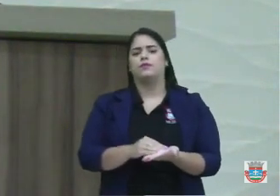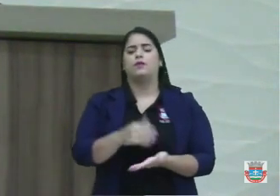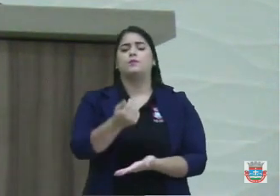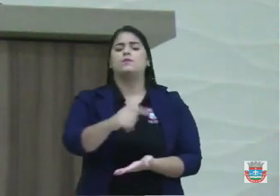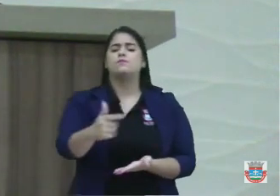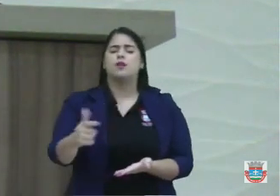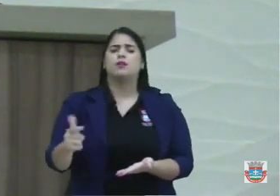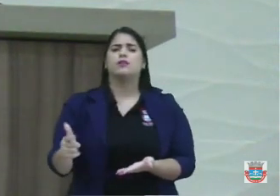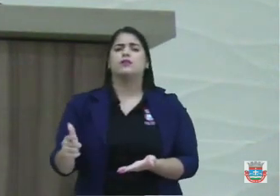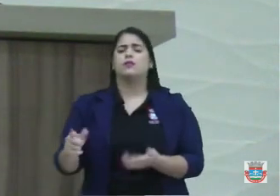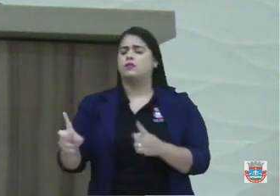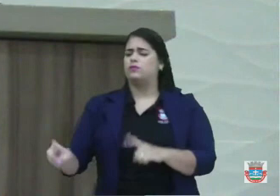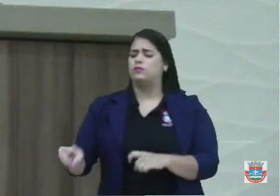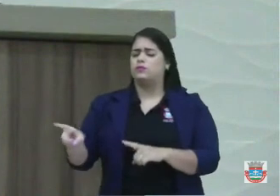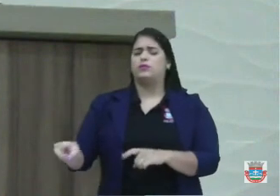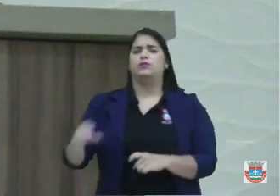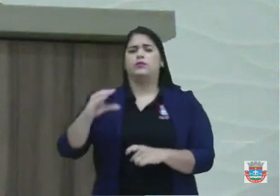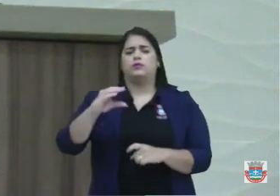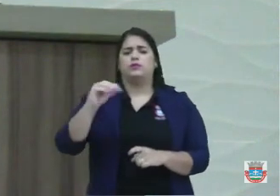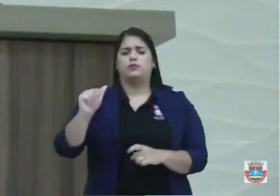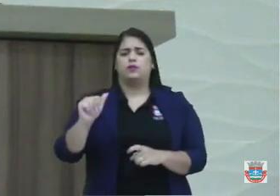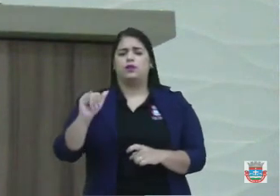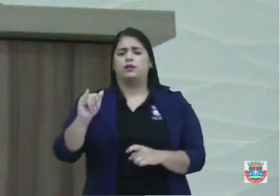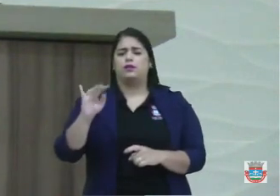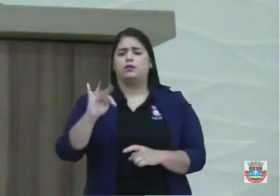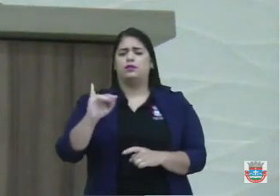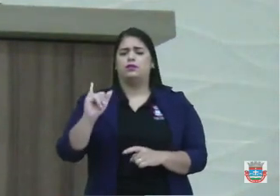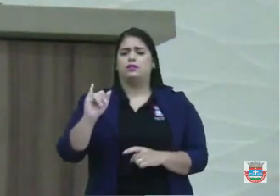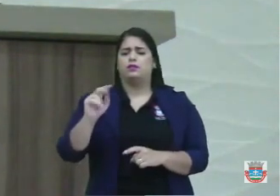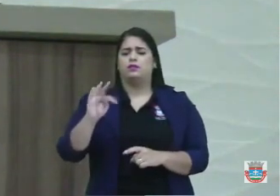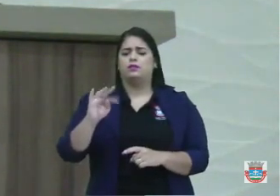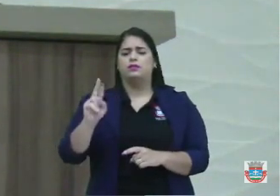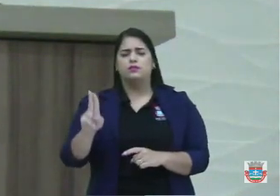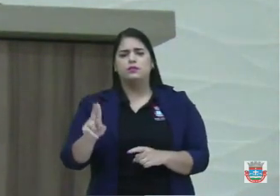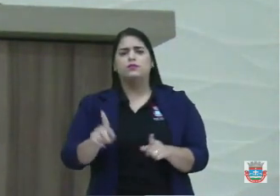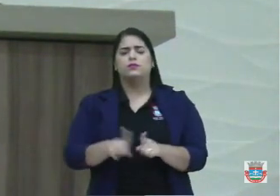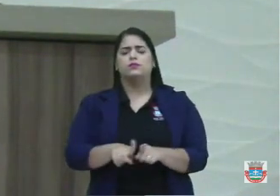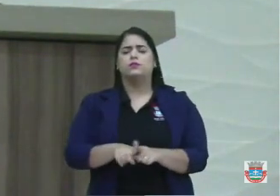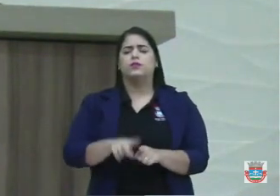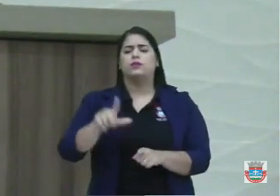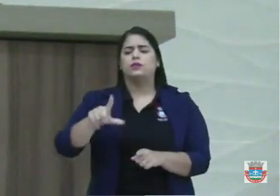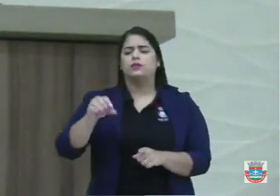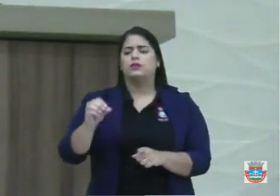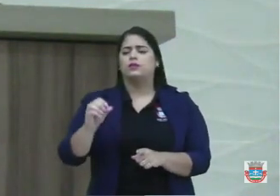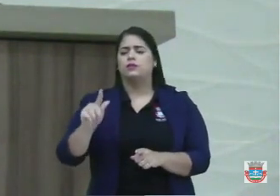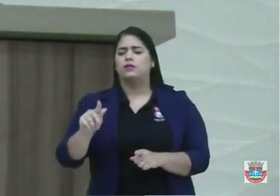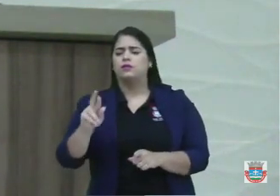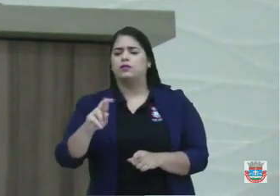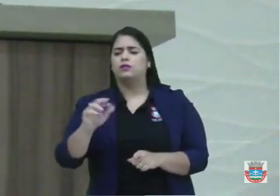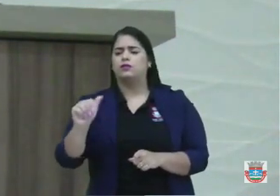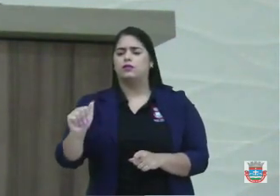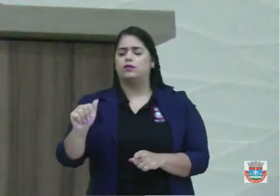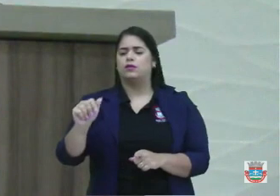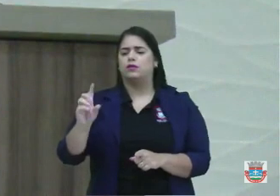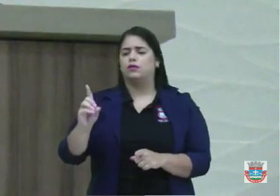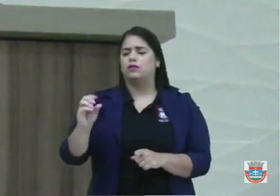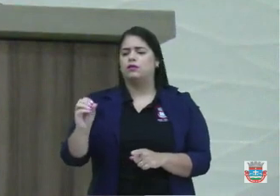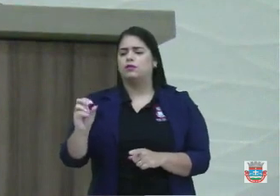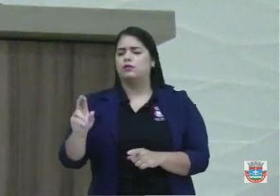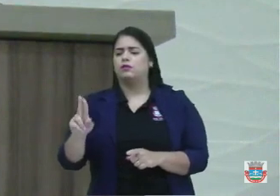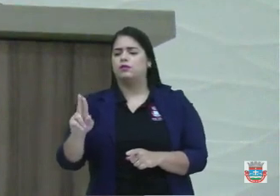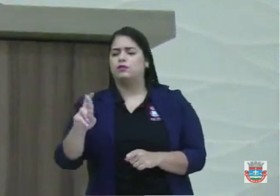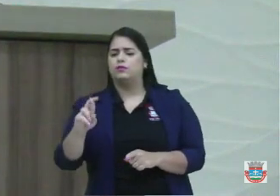como ali no sítio Catitu, Brauna Quebrada, Logrador, Coroco, que precisa ser visto o mais rápido